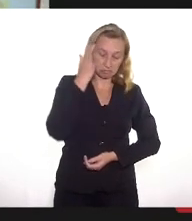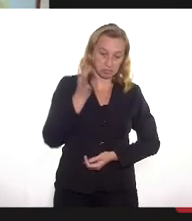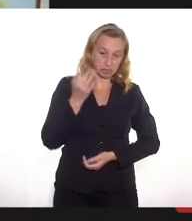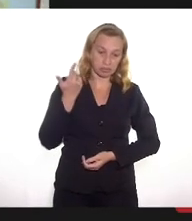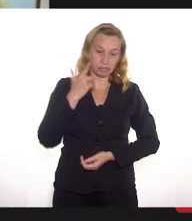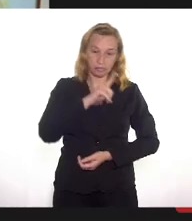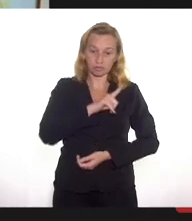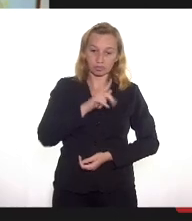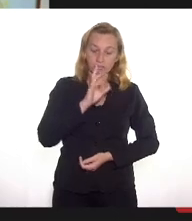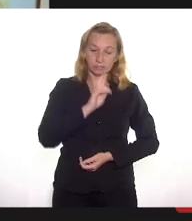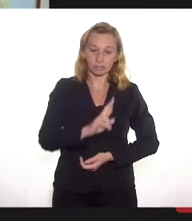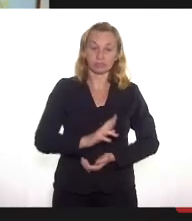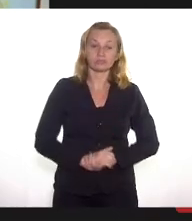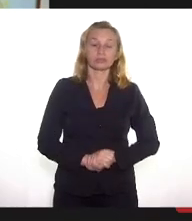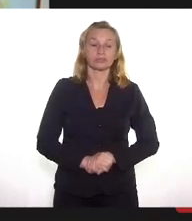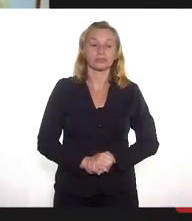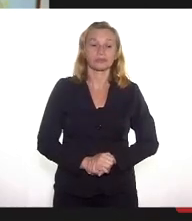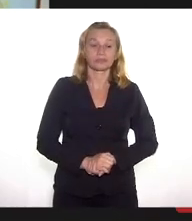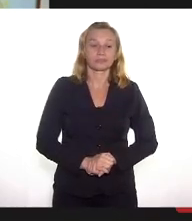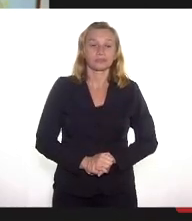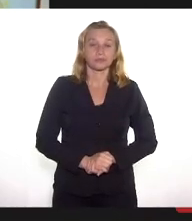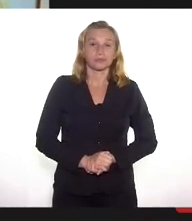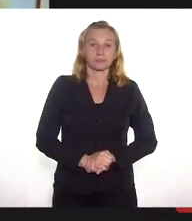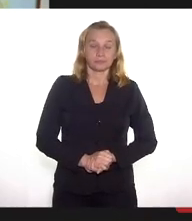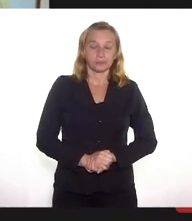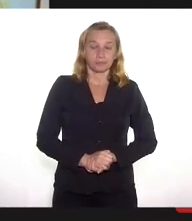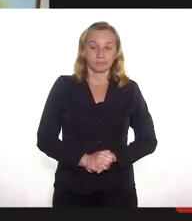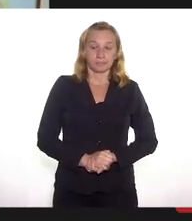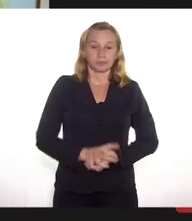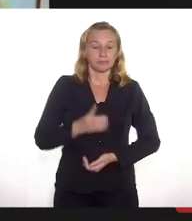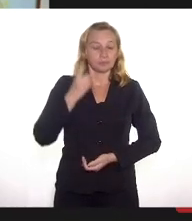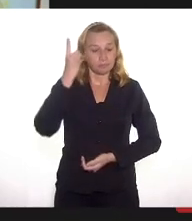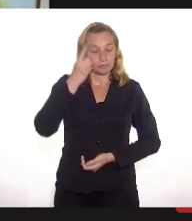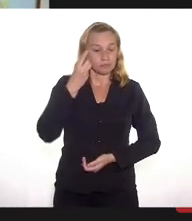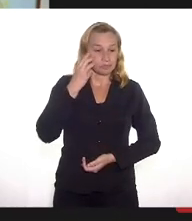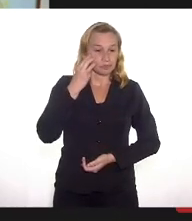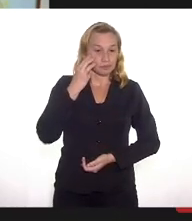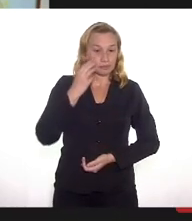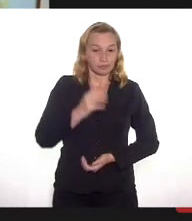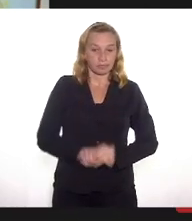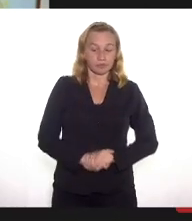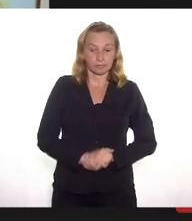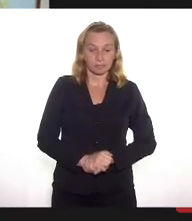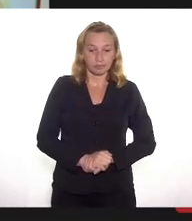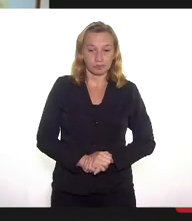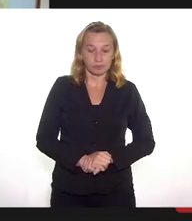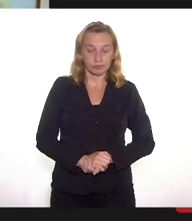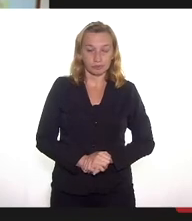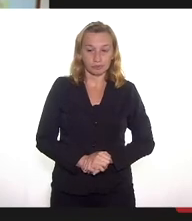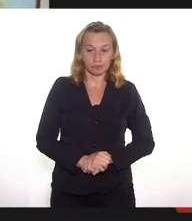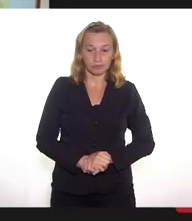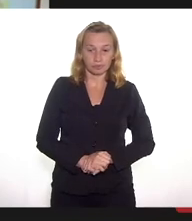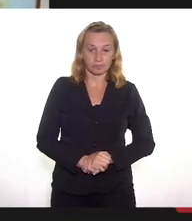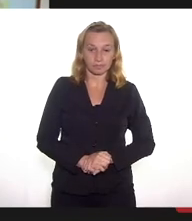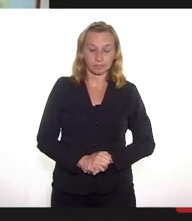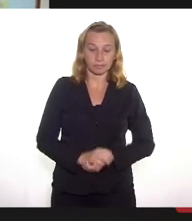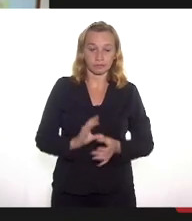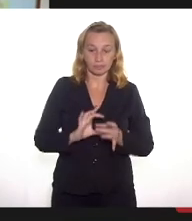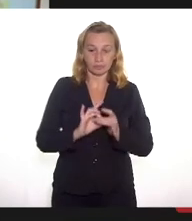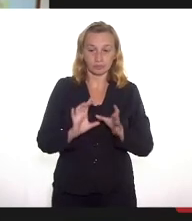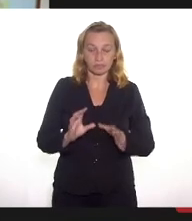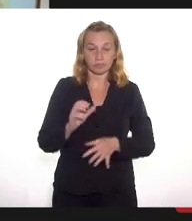sei se eu conseguir responder É acho que ou foi o deputado falou das Essa é a autonomia